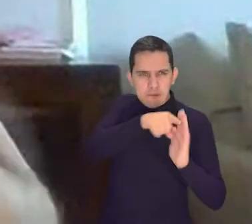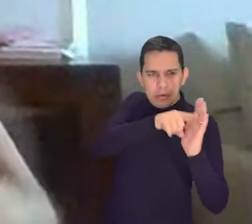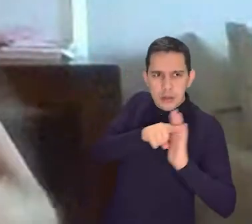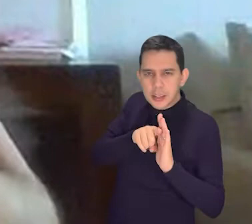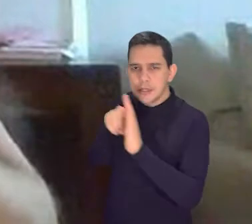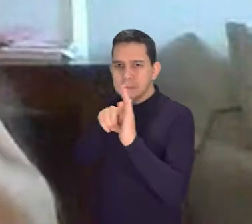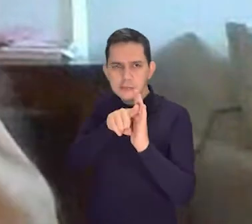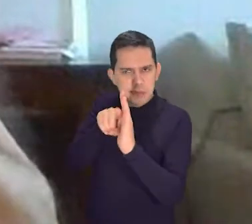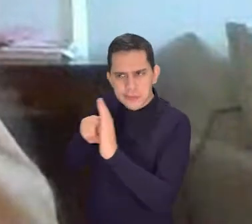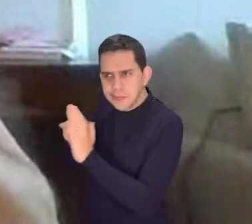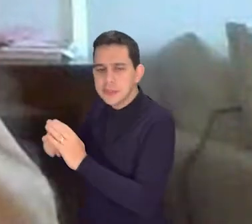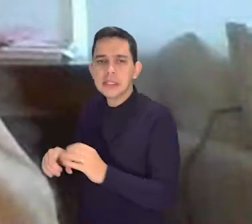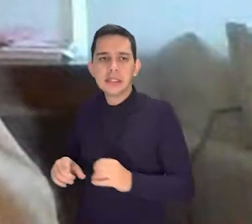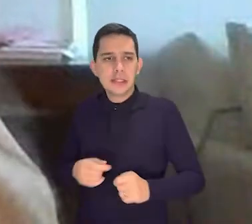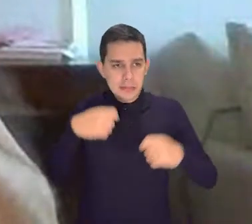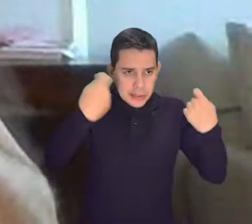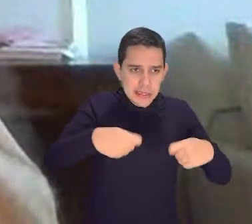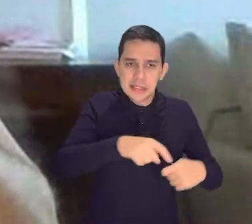uma efetividade